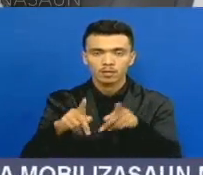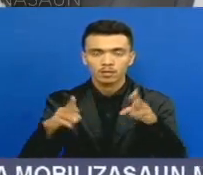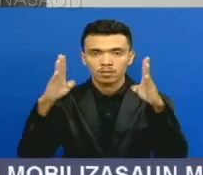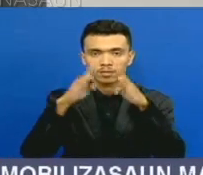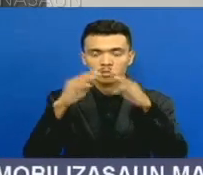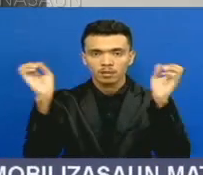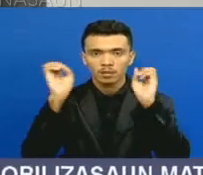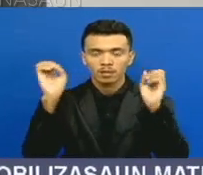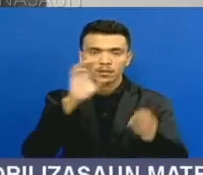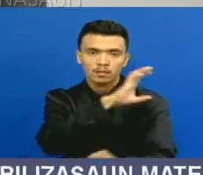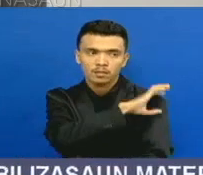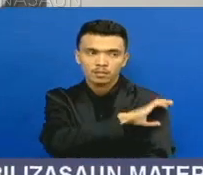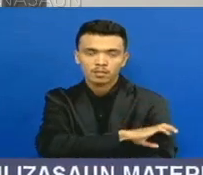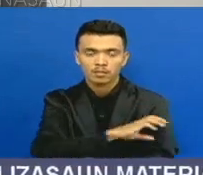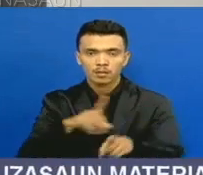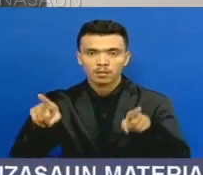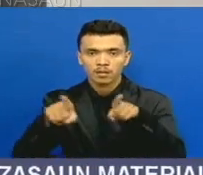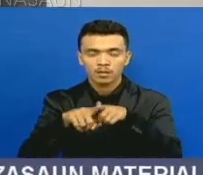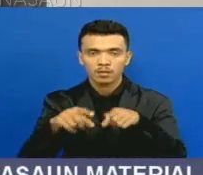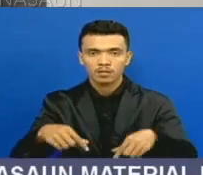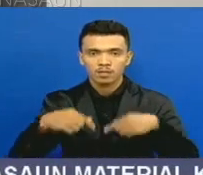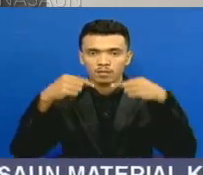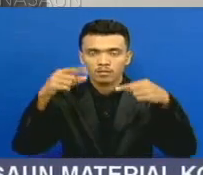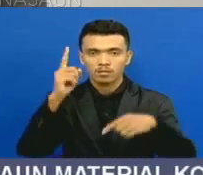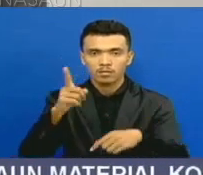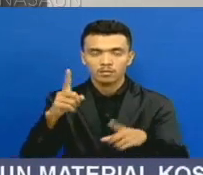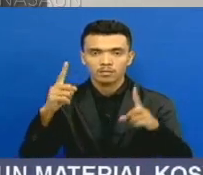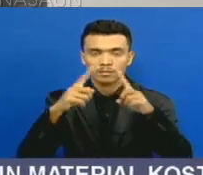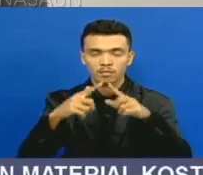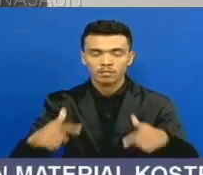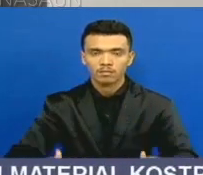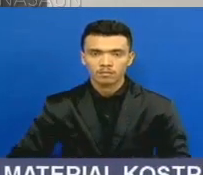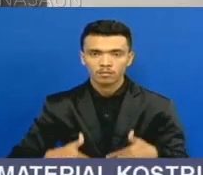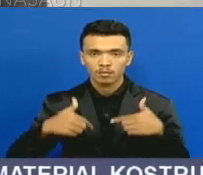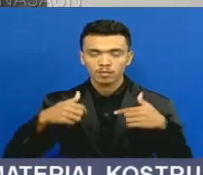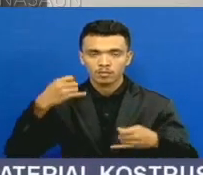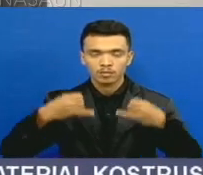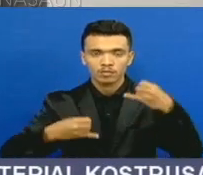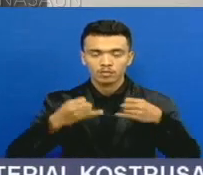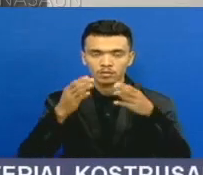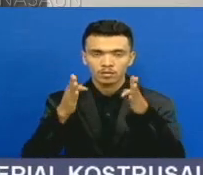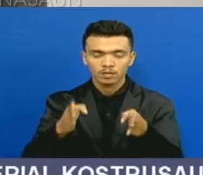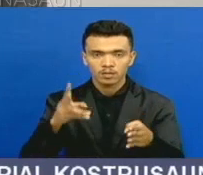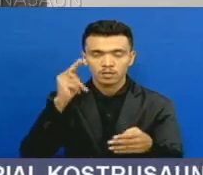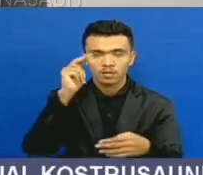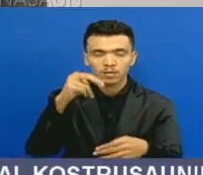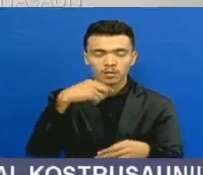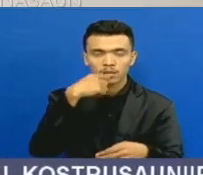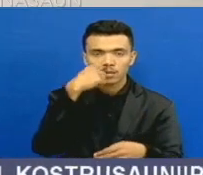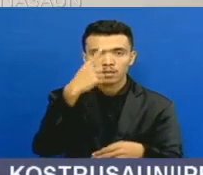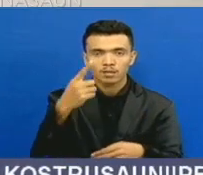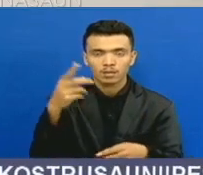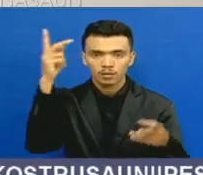ruma, no ne considera fo ameaça ba vida juiza Siranean. Florencia Freitas ateten,